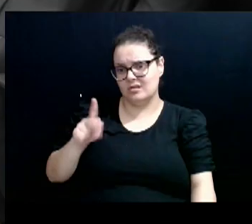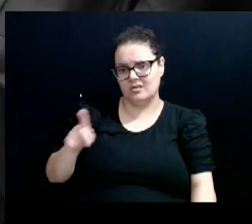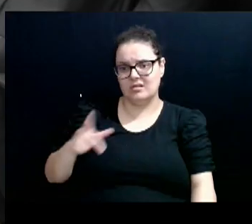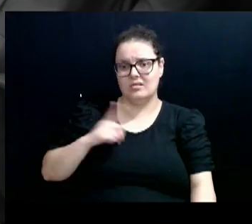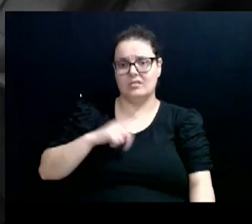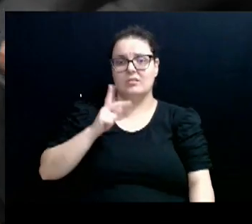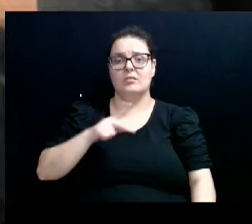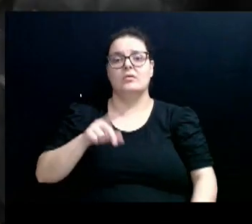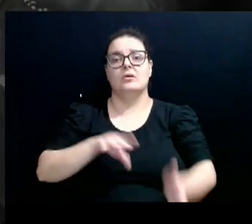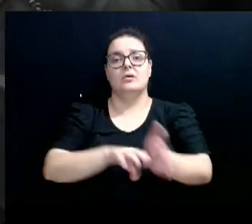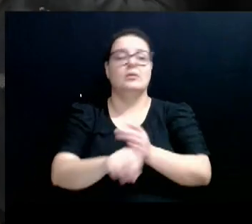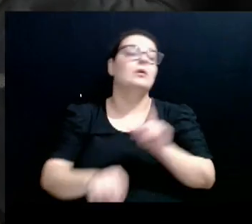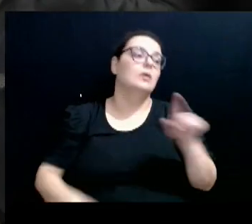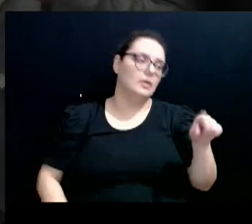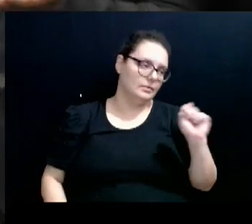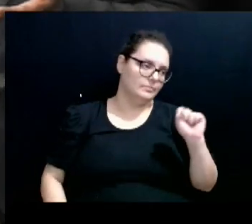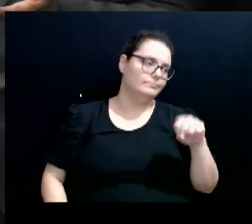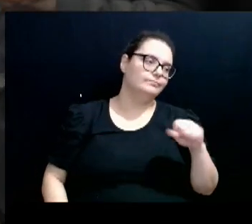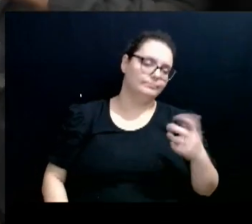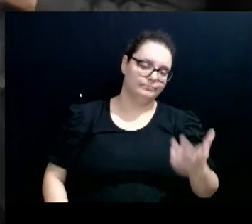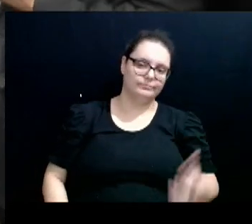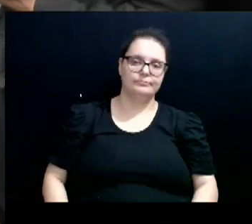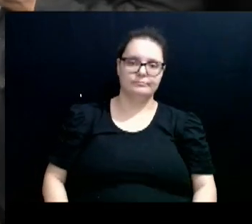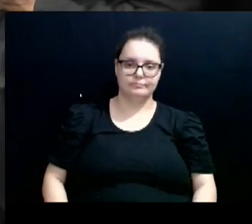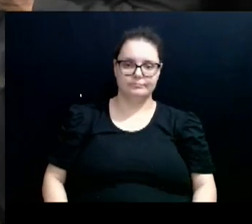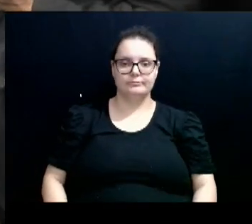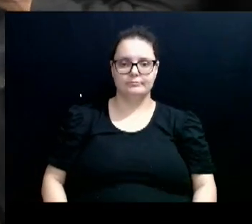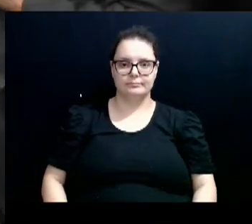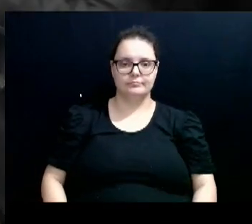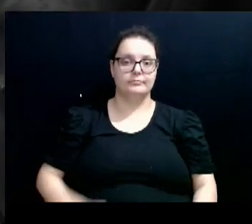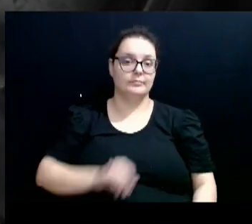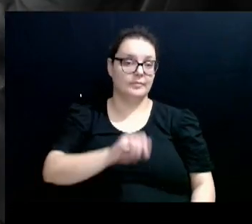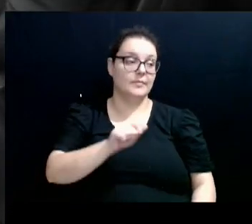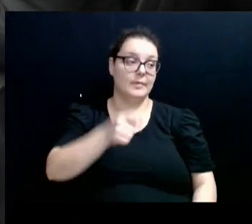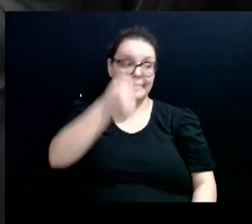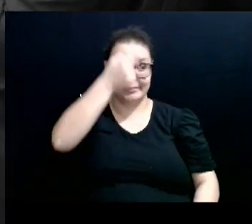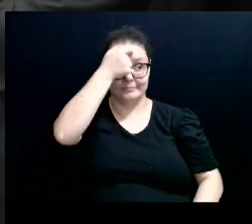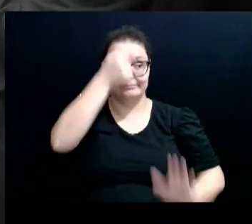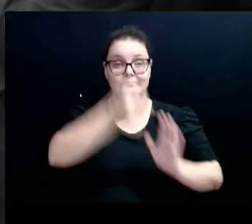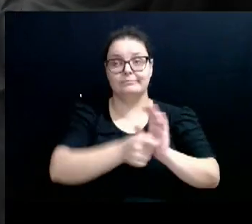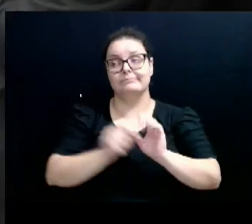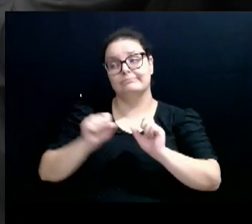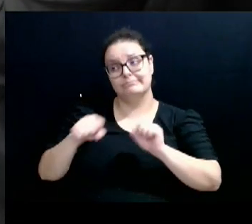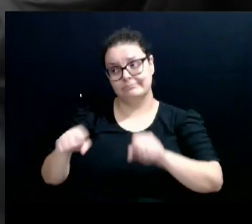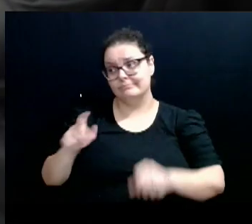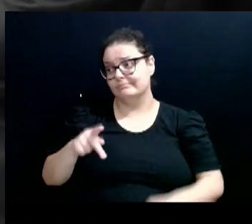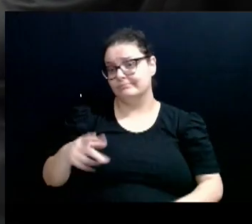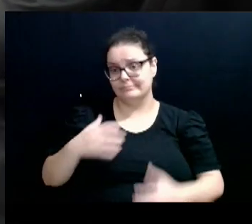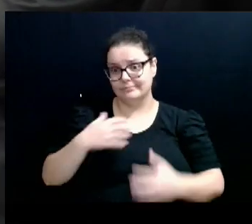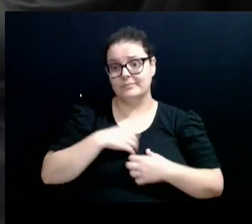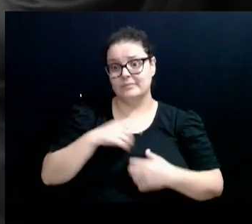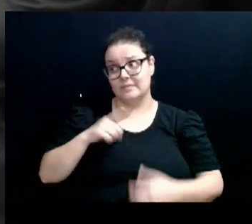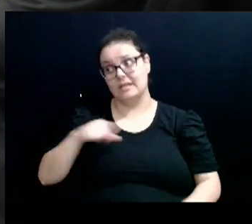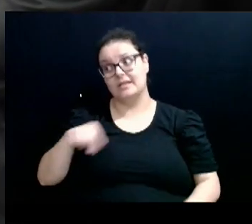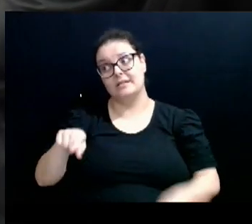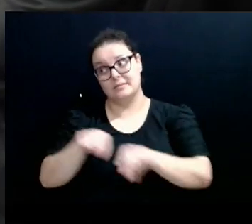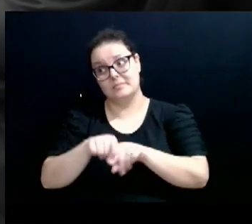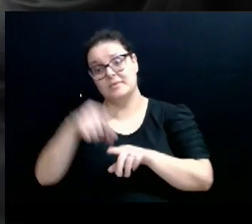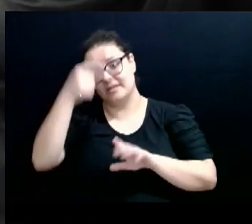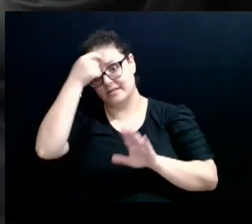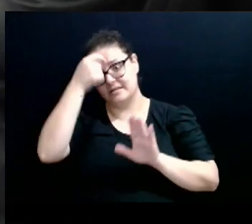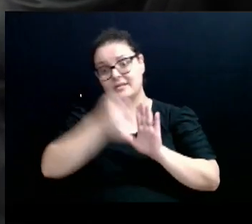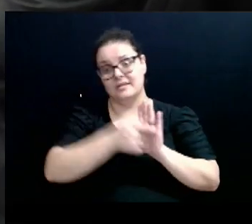preciso de você. Então, e agora tem a IA também. O professor começa a sentir, ainda tem essa, né? A inteligência artificial. Então,